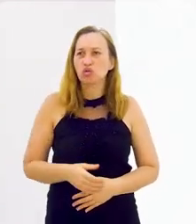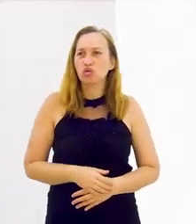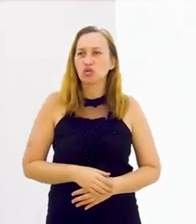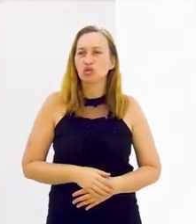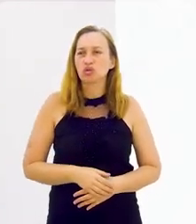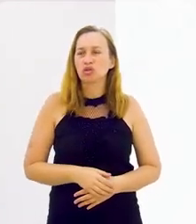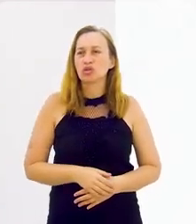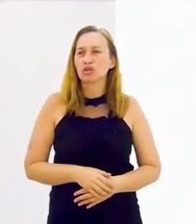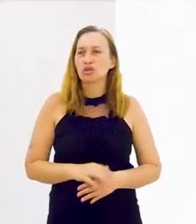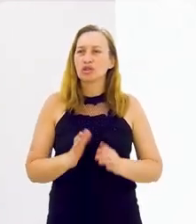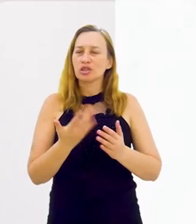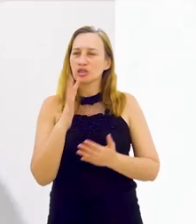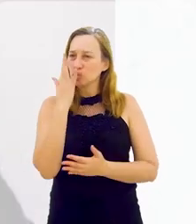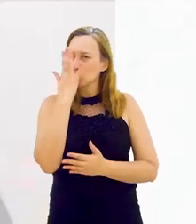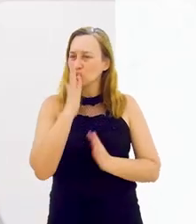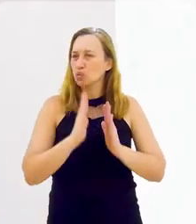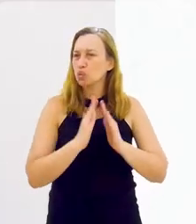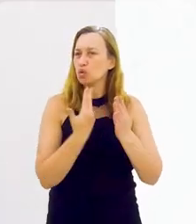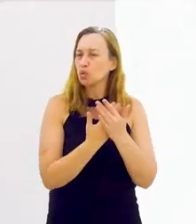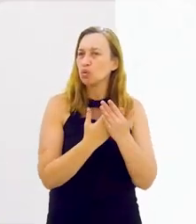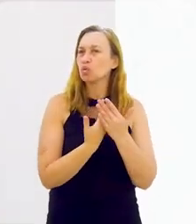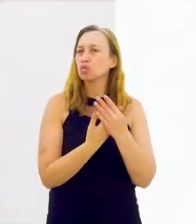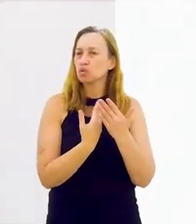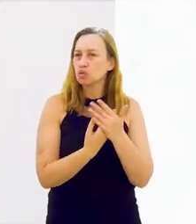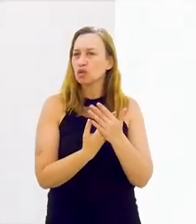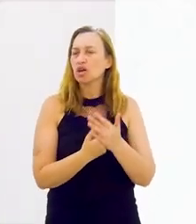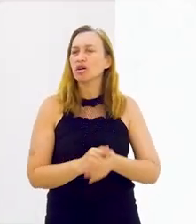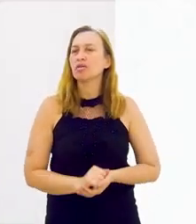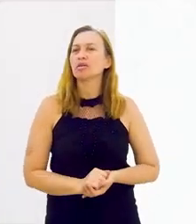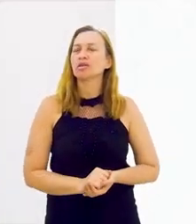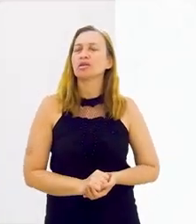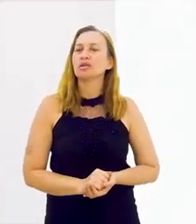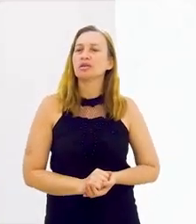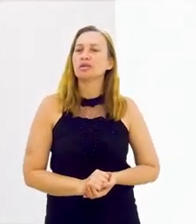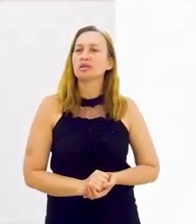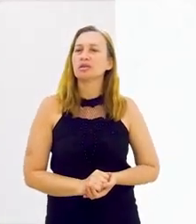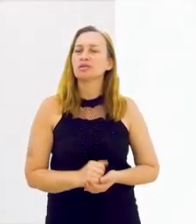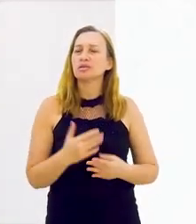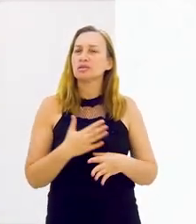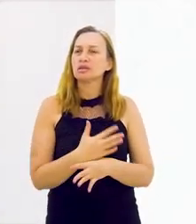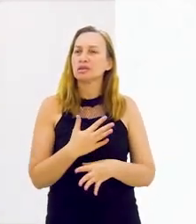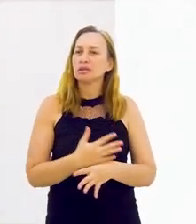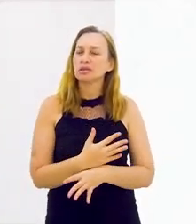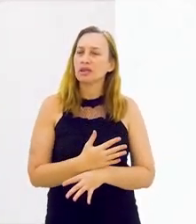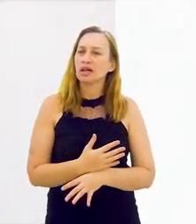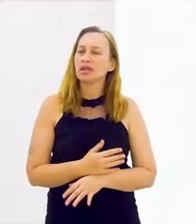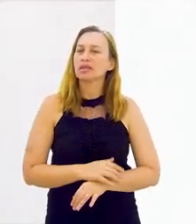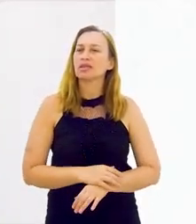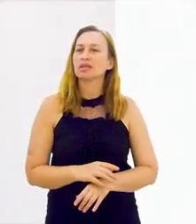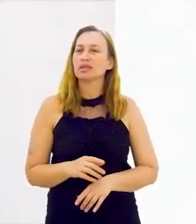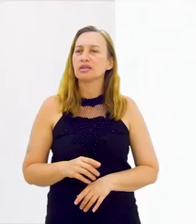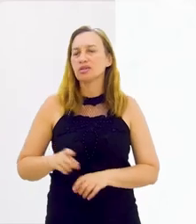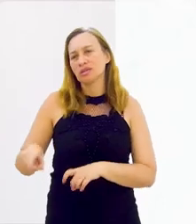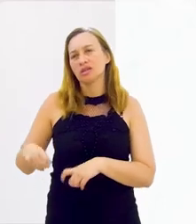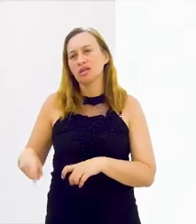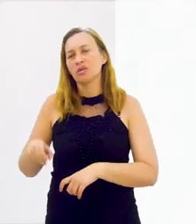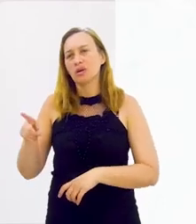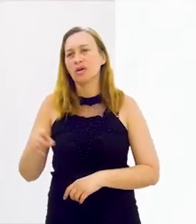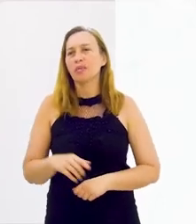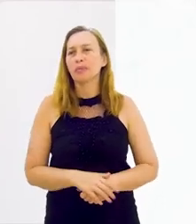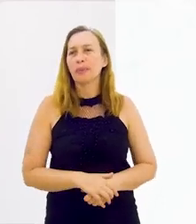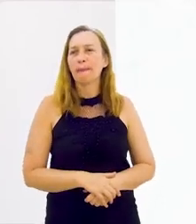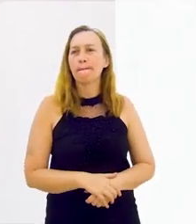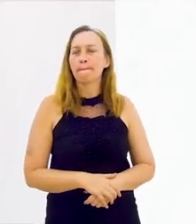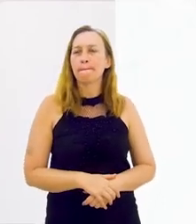tios, montando escola de samba, sabe? Lá no São Miguel de Milagres, que é a cidade onde eles moram.